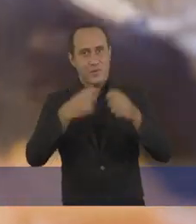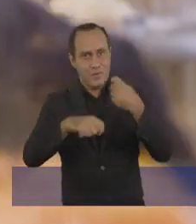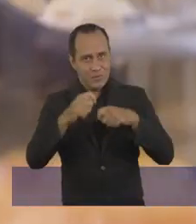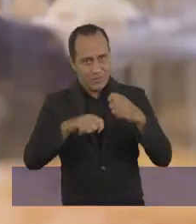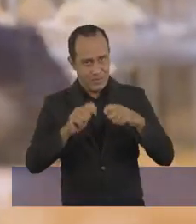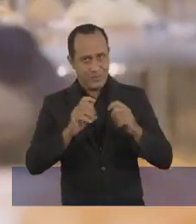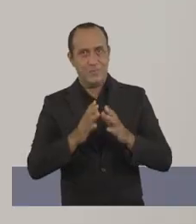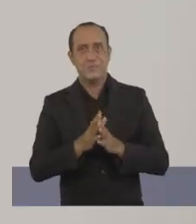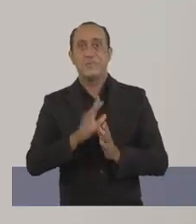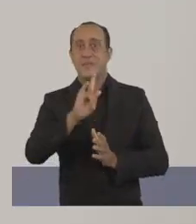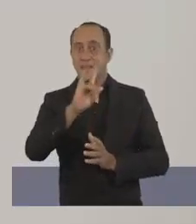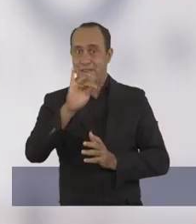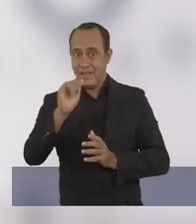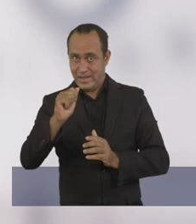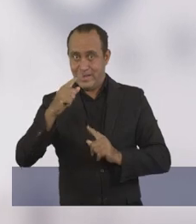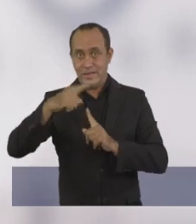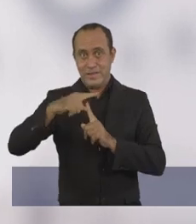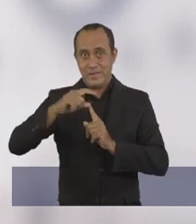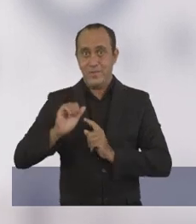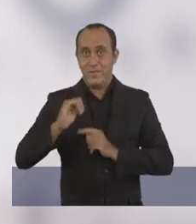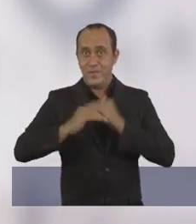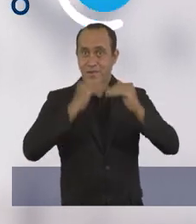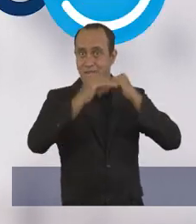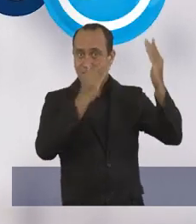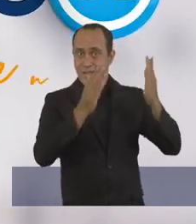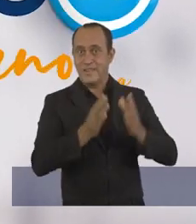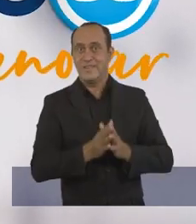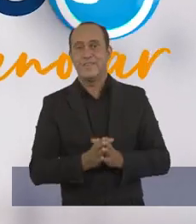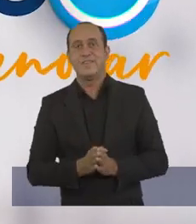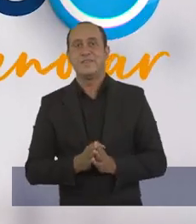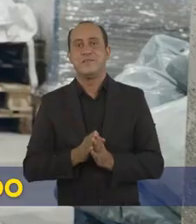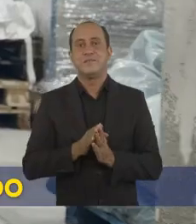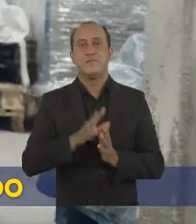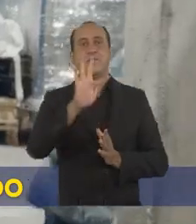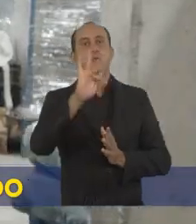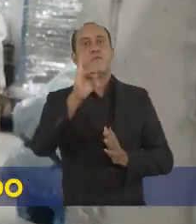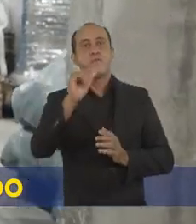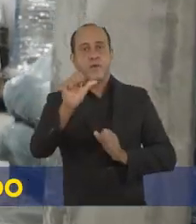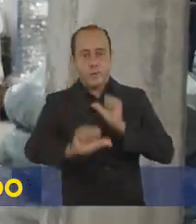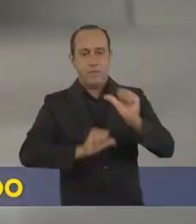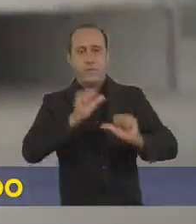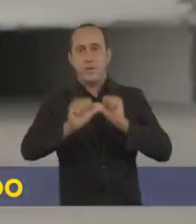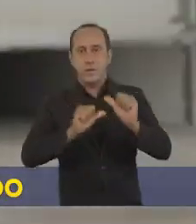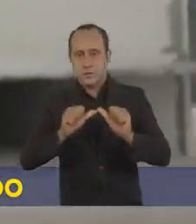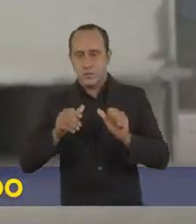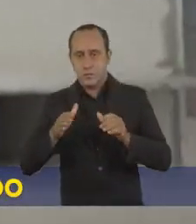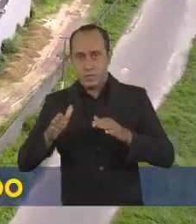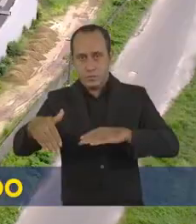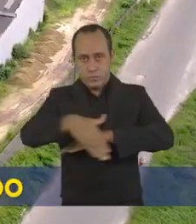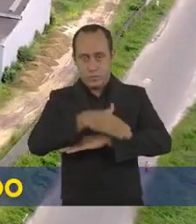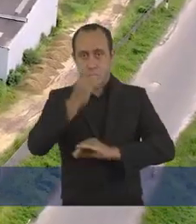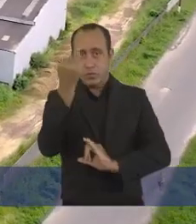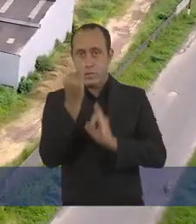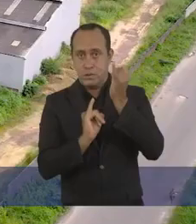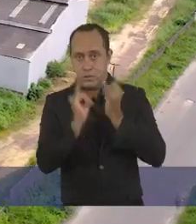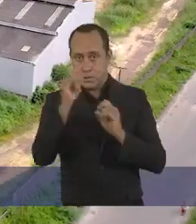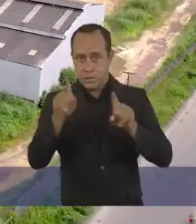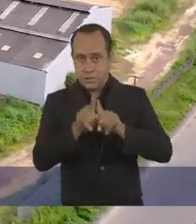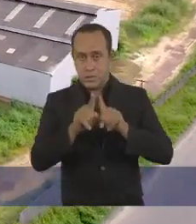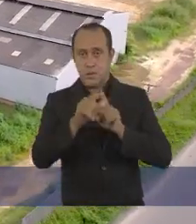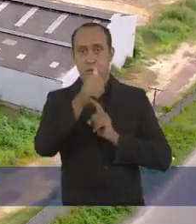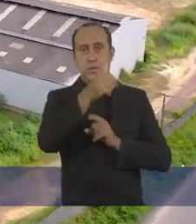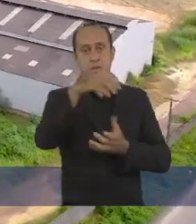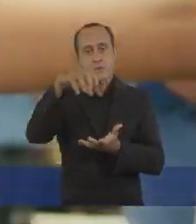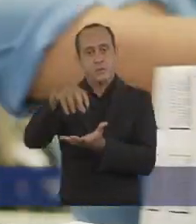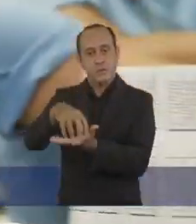econômico. Adriano está no modo avançar. Fábio vai transformar os distritos industriais do estado